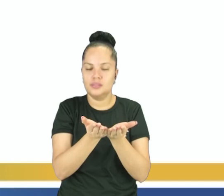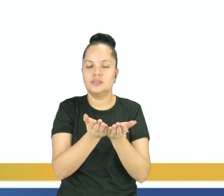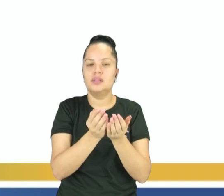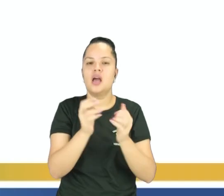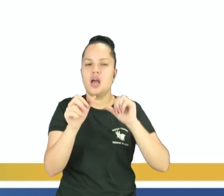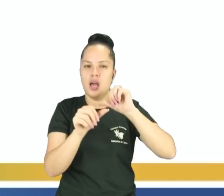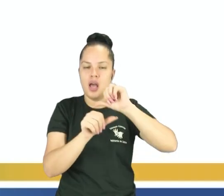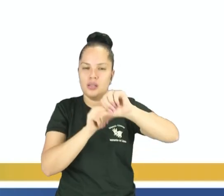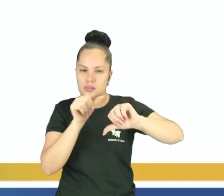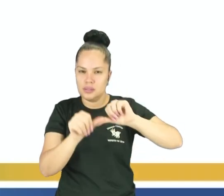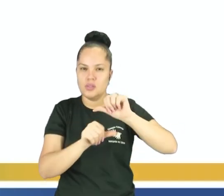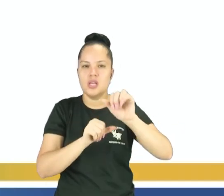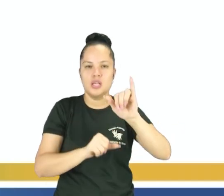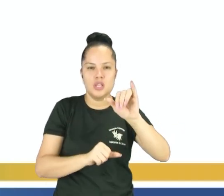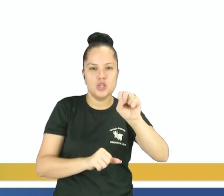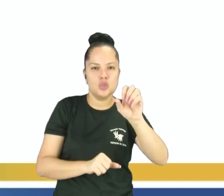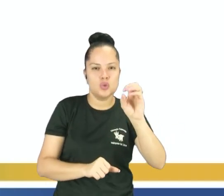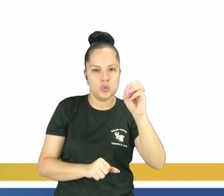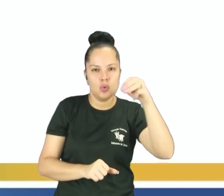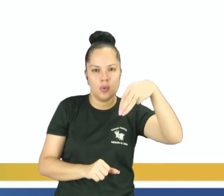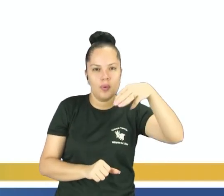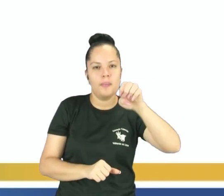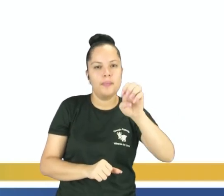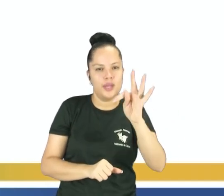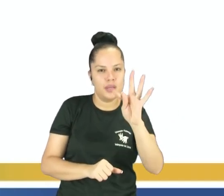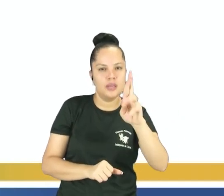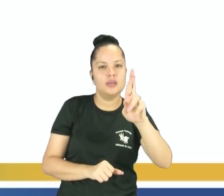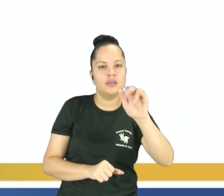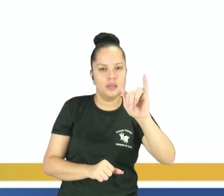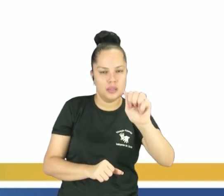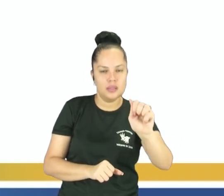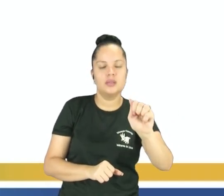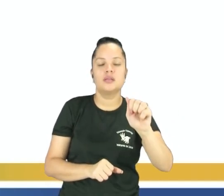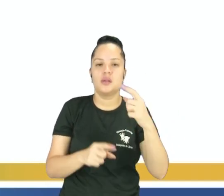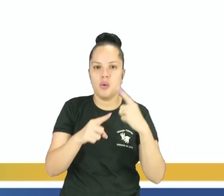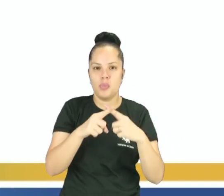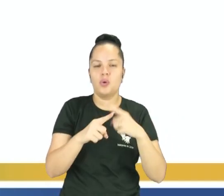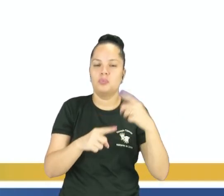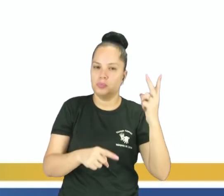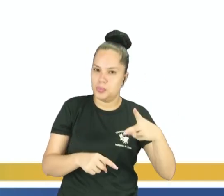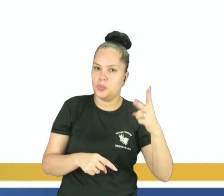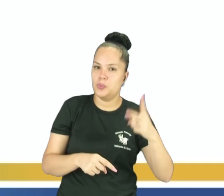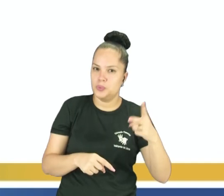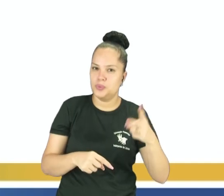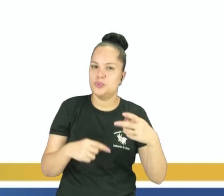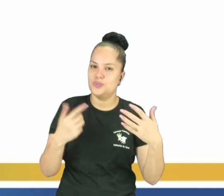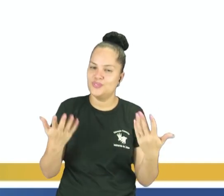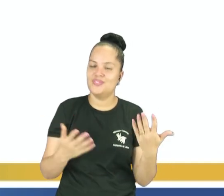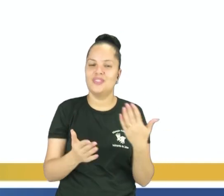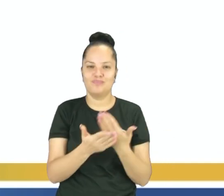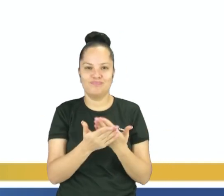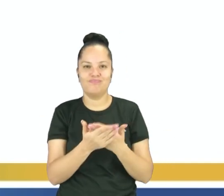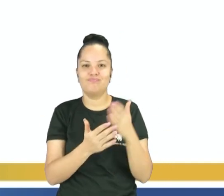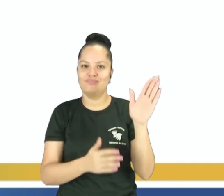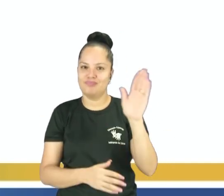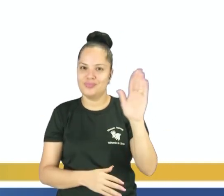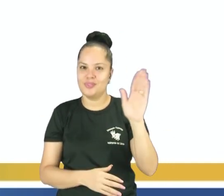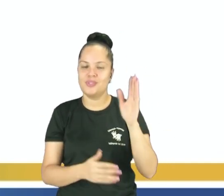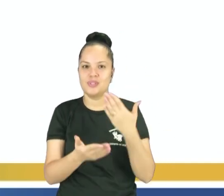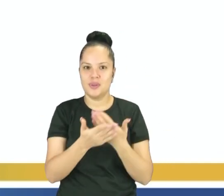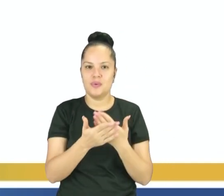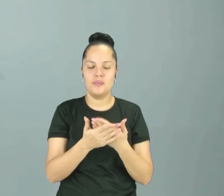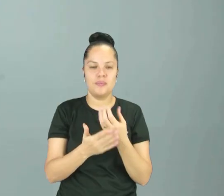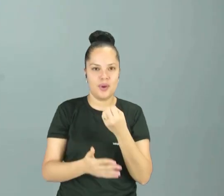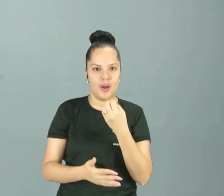são chamadas de isomerias, pois preservam a congruência entre as figuras. Até a próxima e bons estudos. Então, voltando aqui para